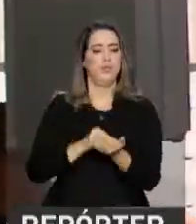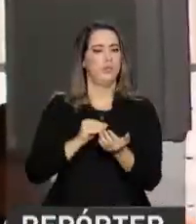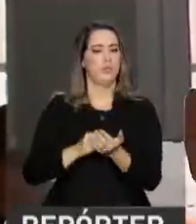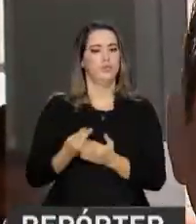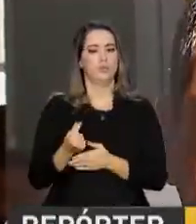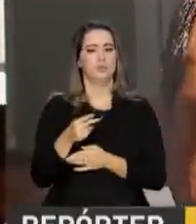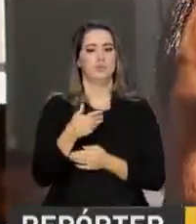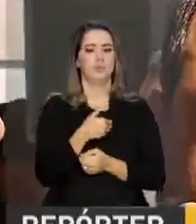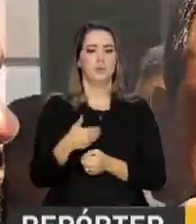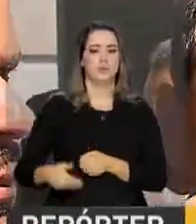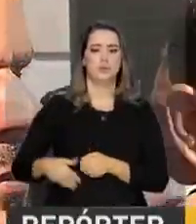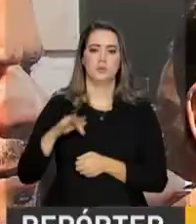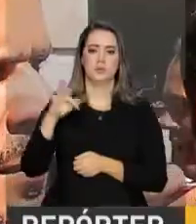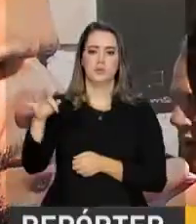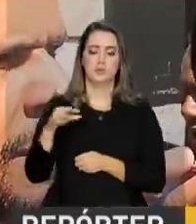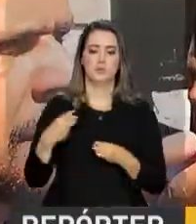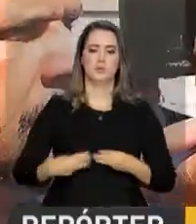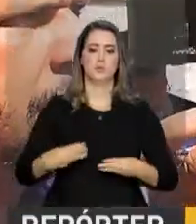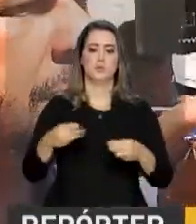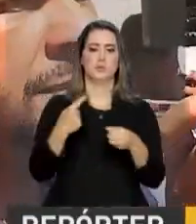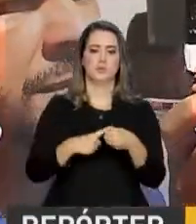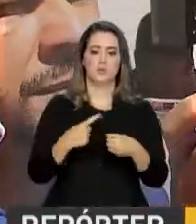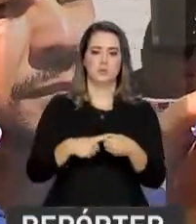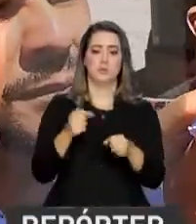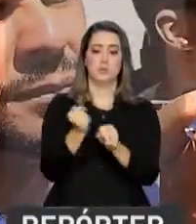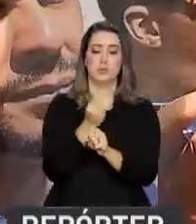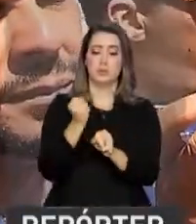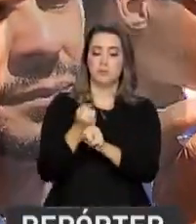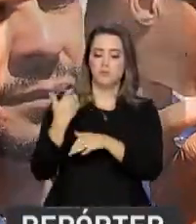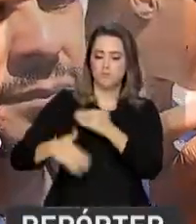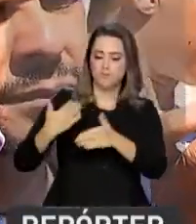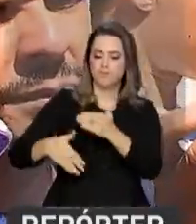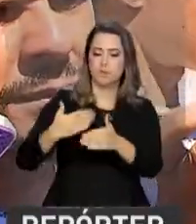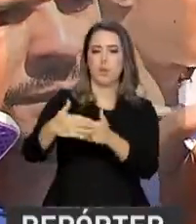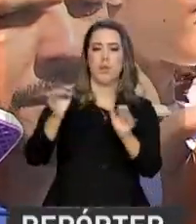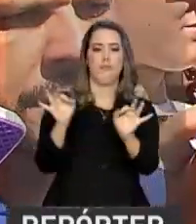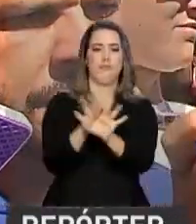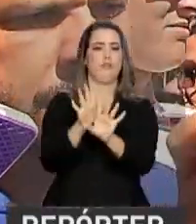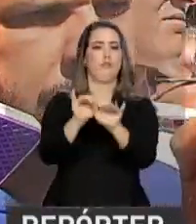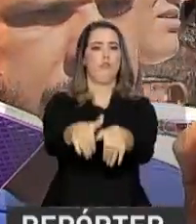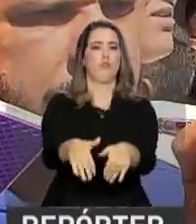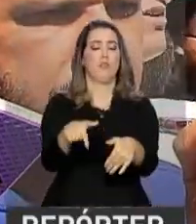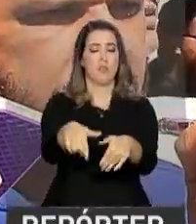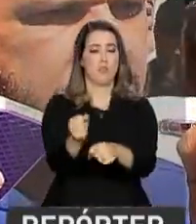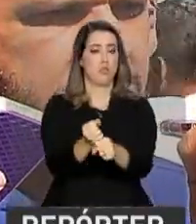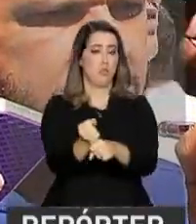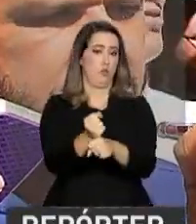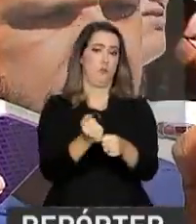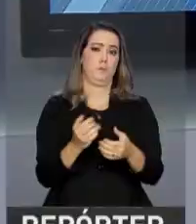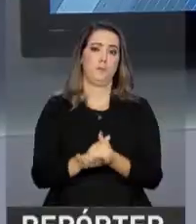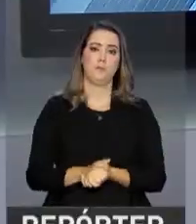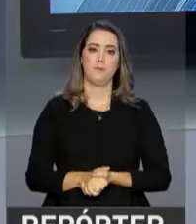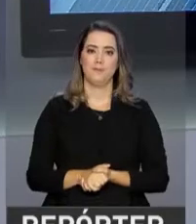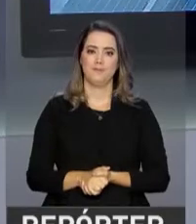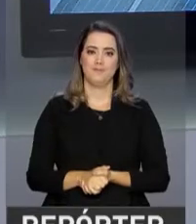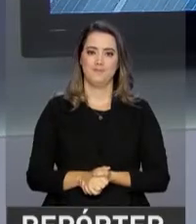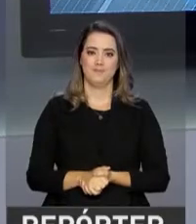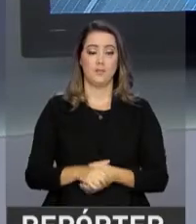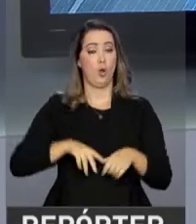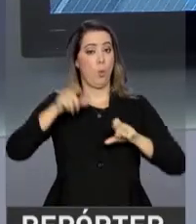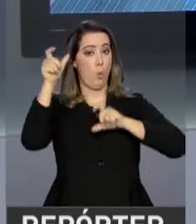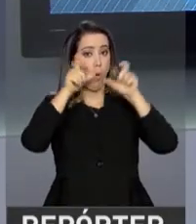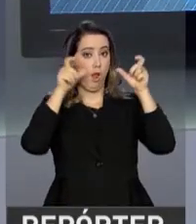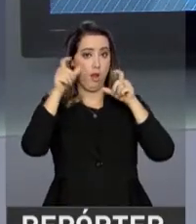por parte do governo federal do ministério das cidades para que as obras possam ser concluídas em 2018 um